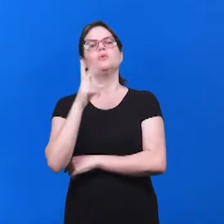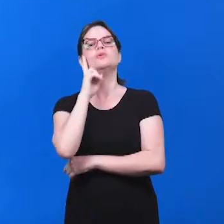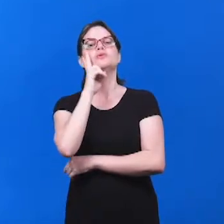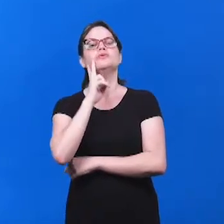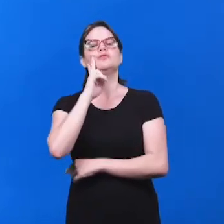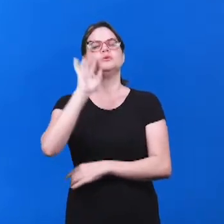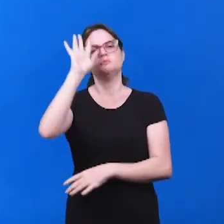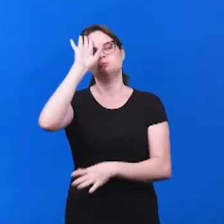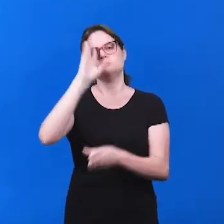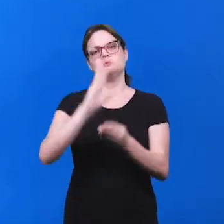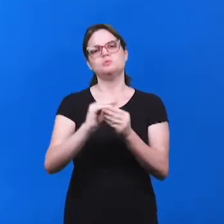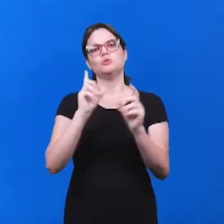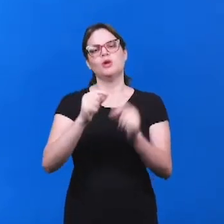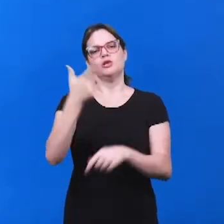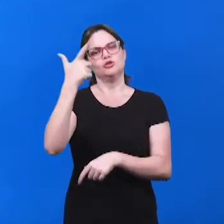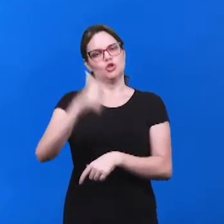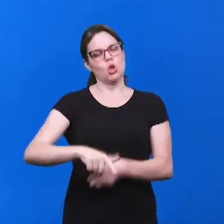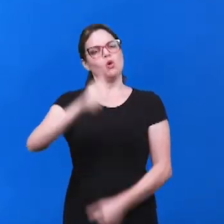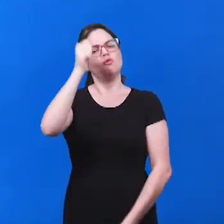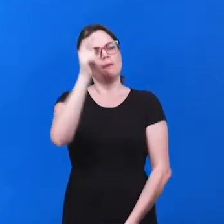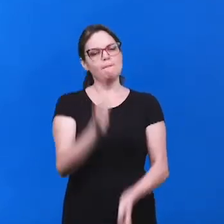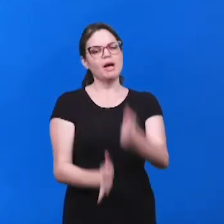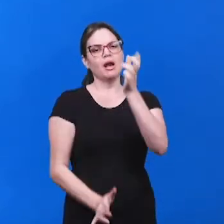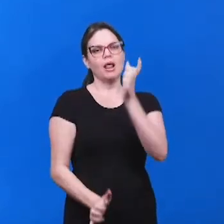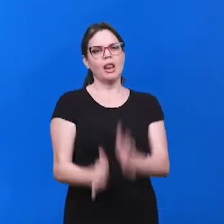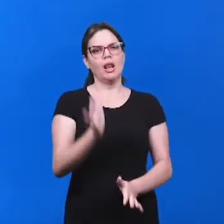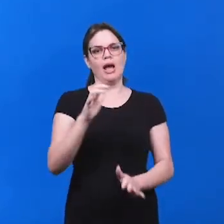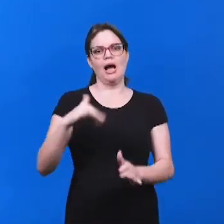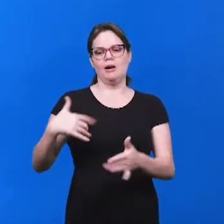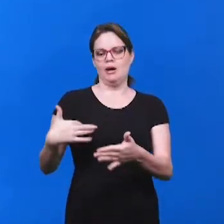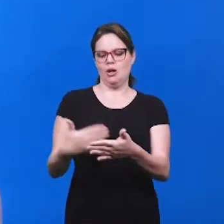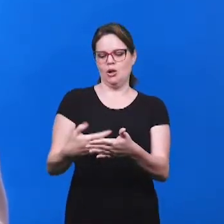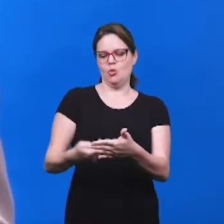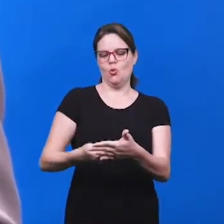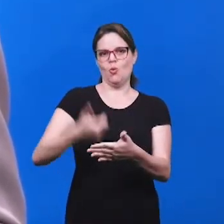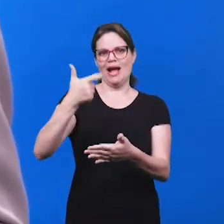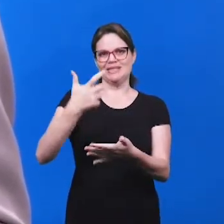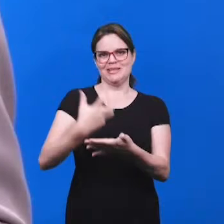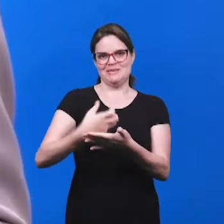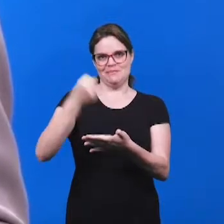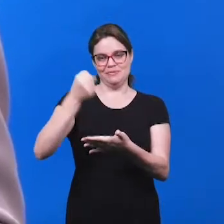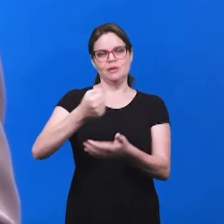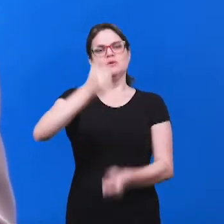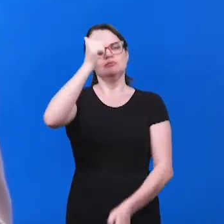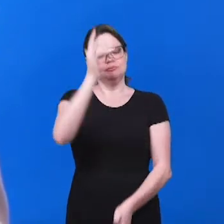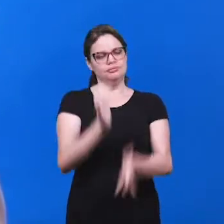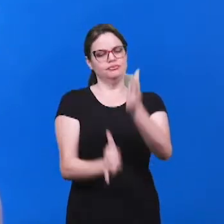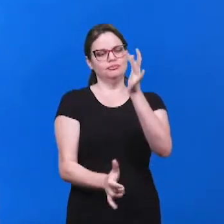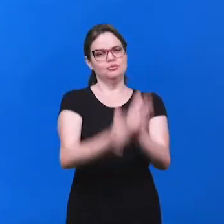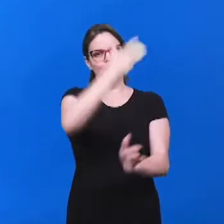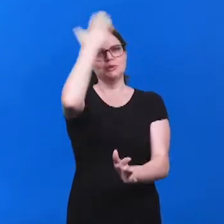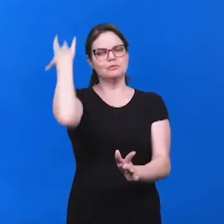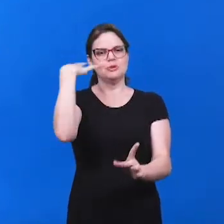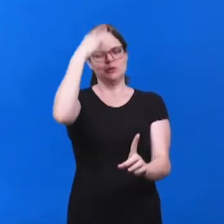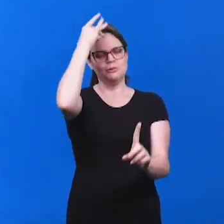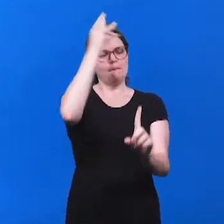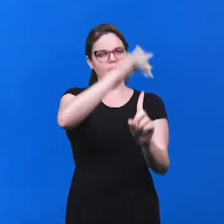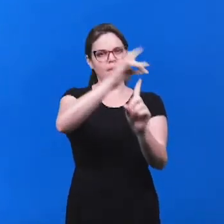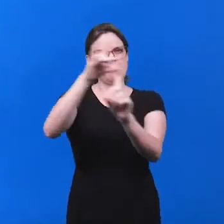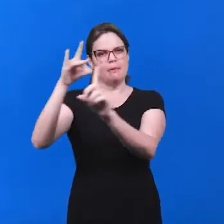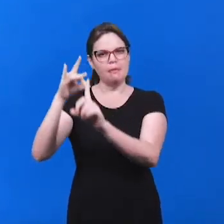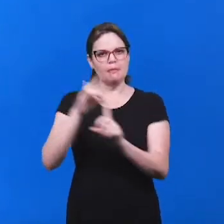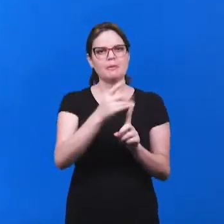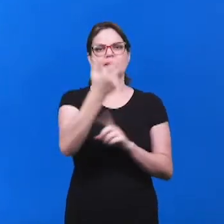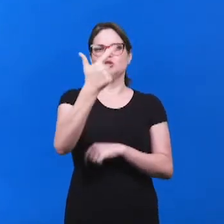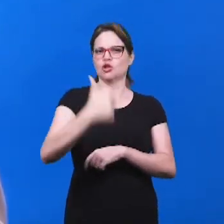um outro momento de um derramamento do Espírito Santo nos últimos tempos sobre a igreja, dando assim à igreja agora outra condição que vai